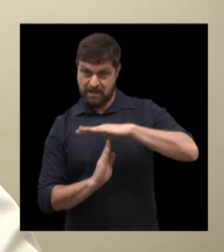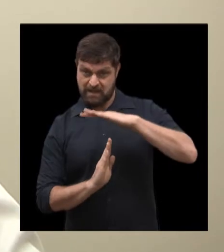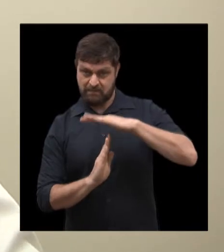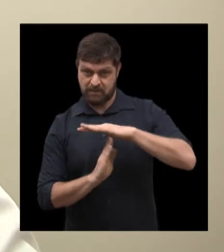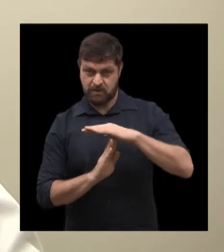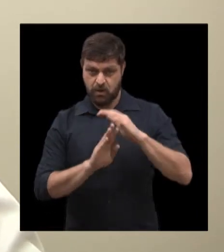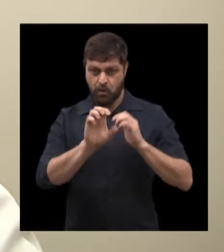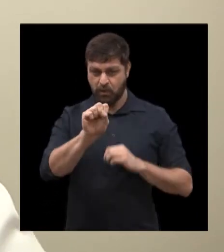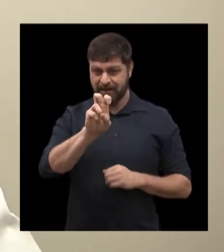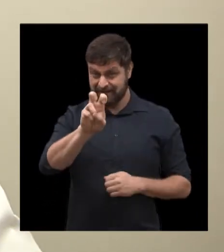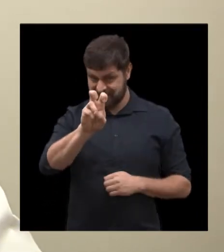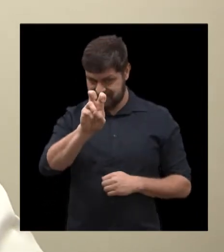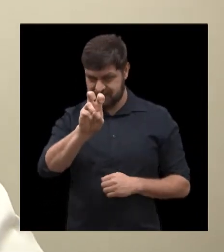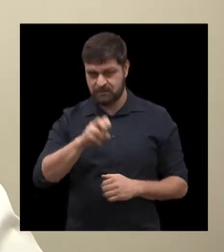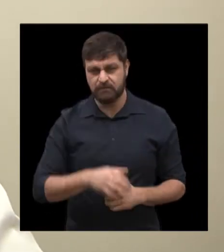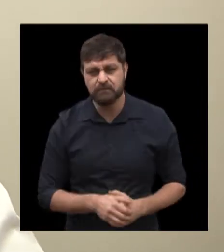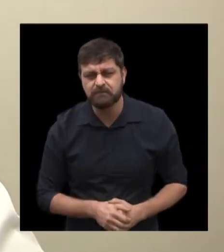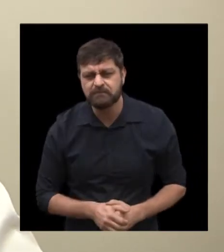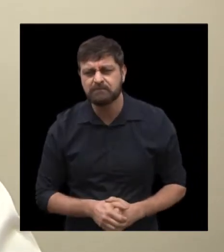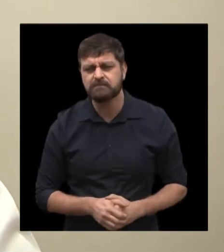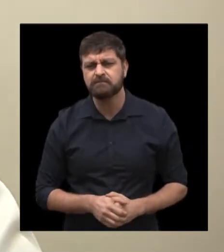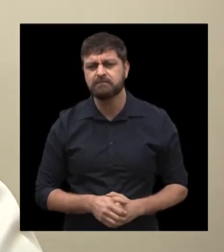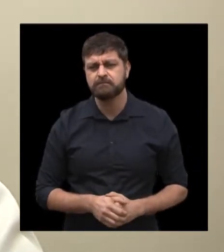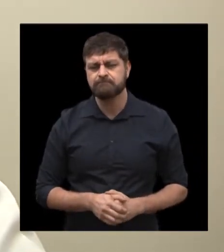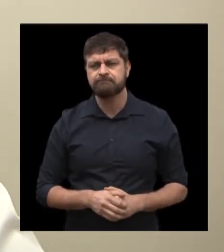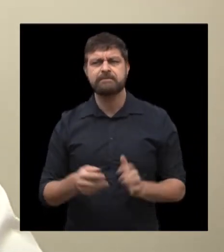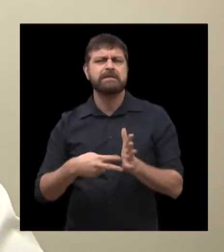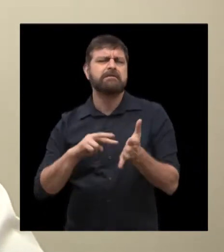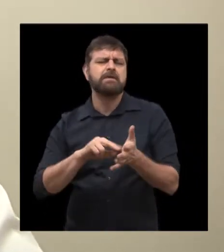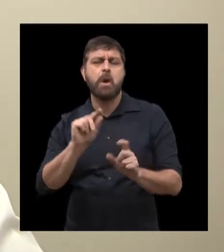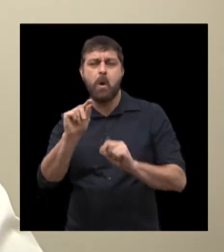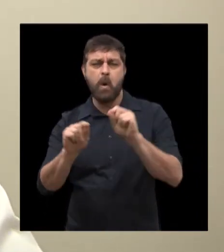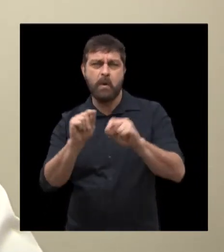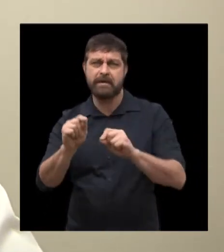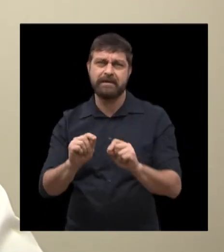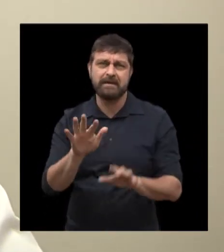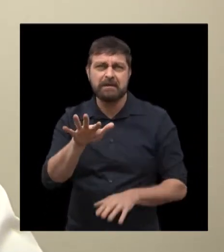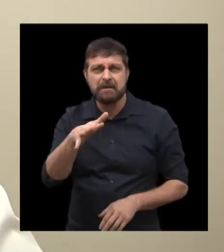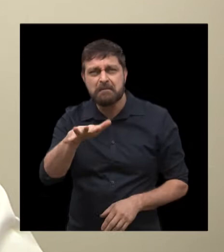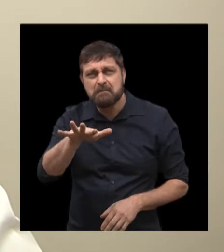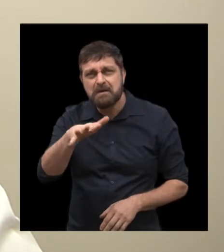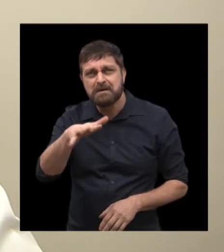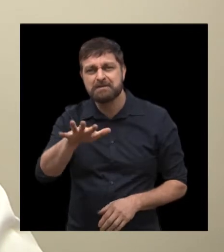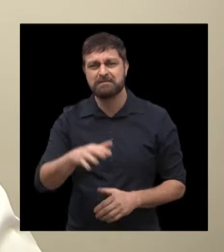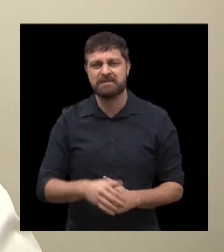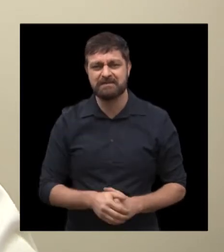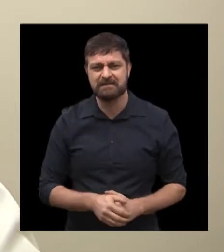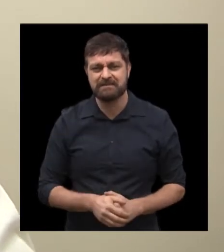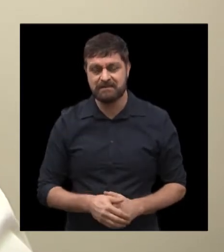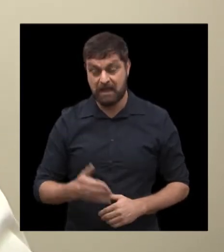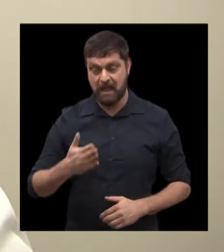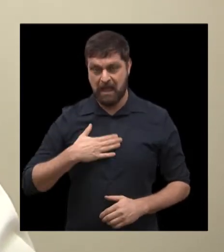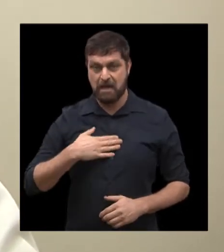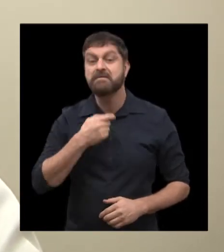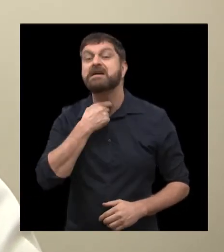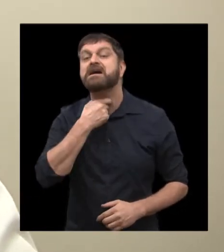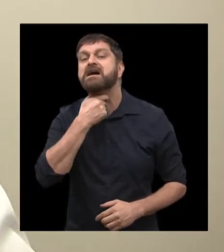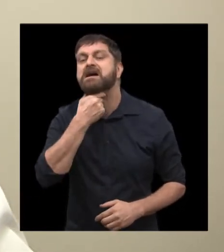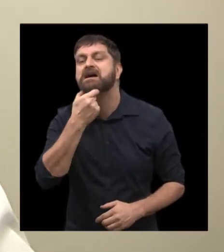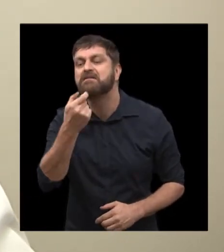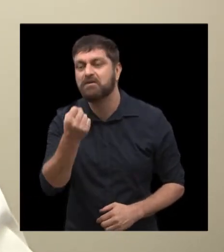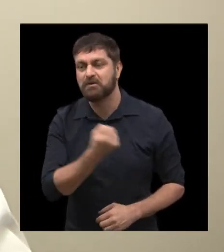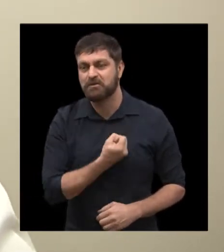é de 85 decibéis. Isso seria o equivalente a minha voz agora é em